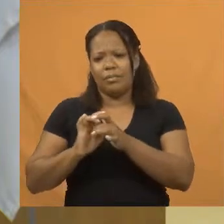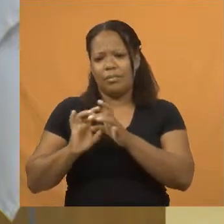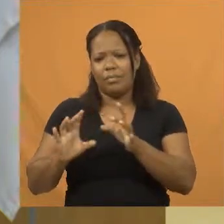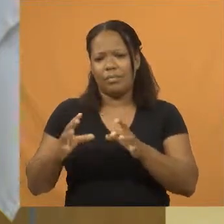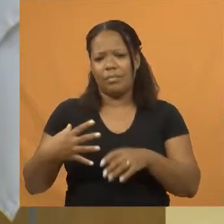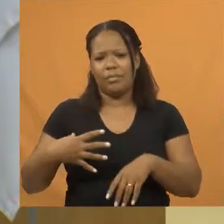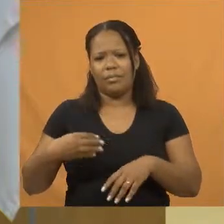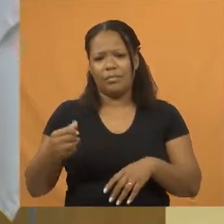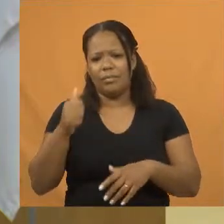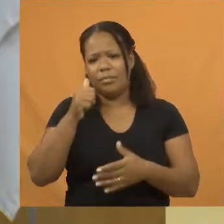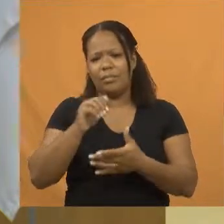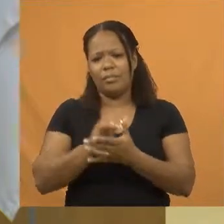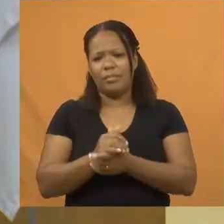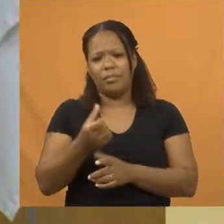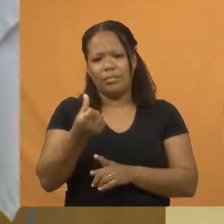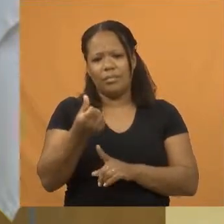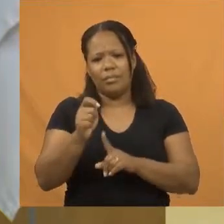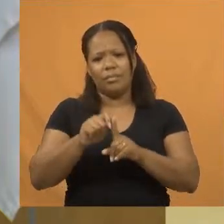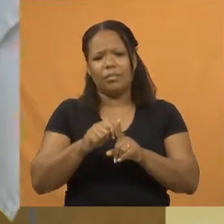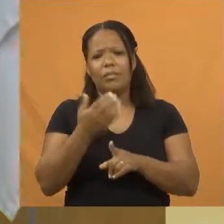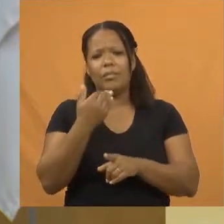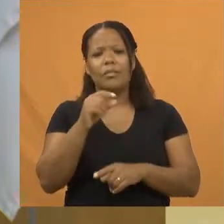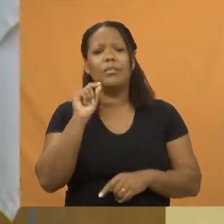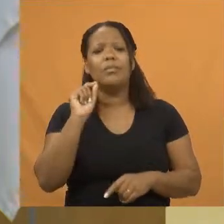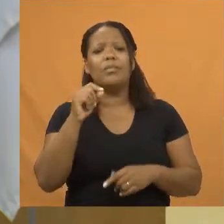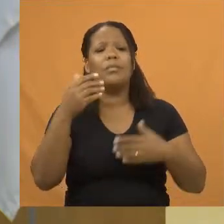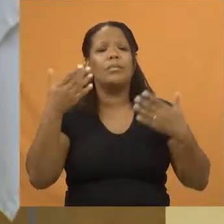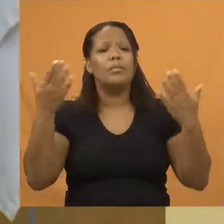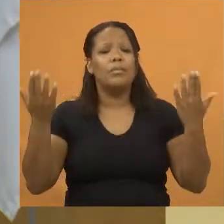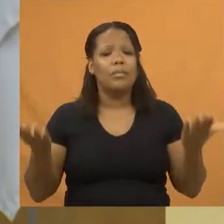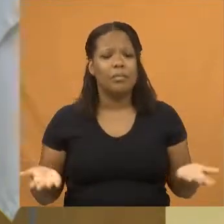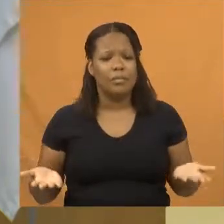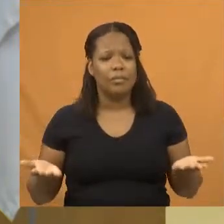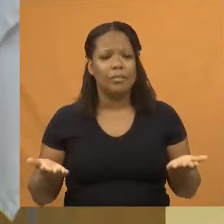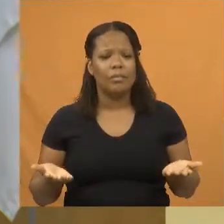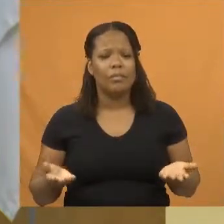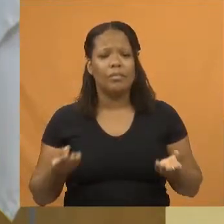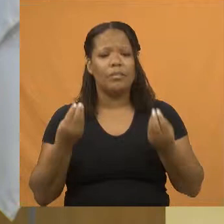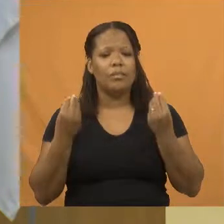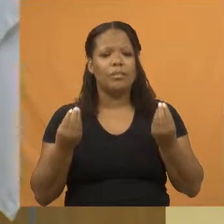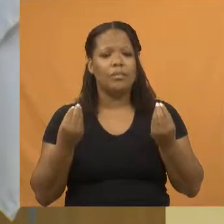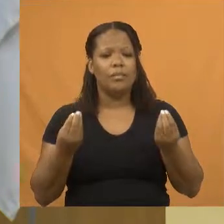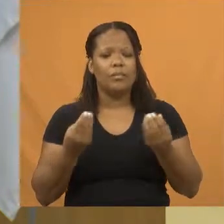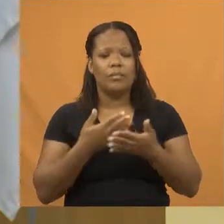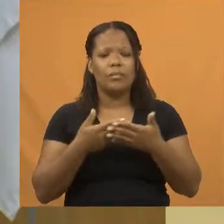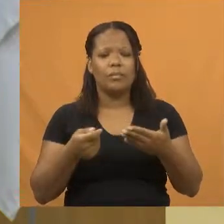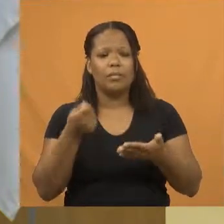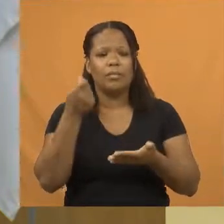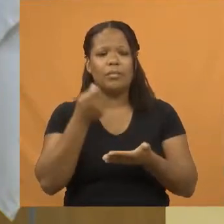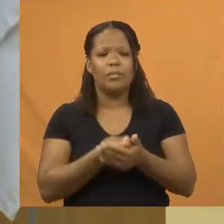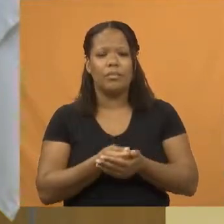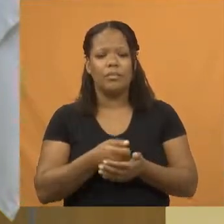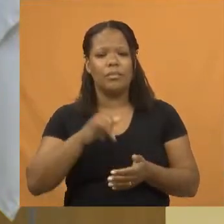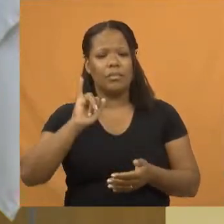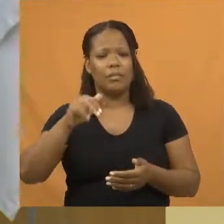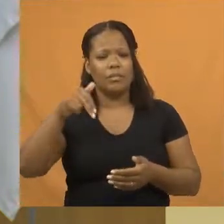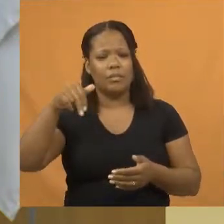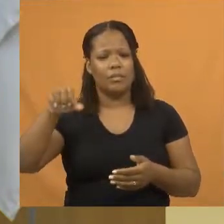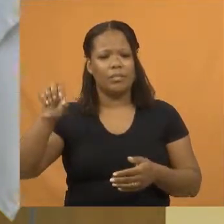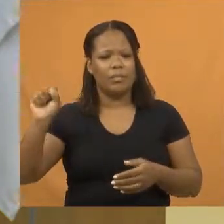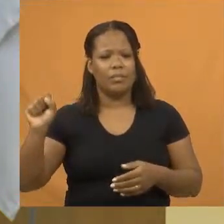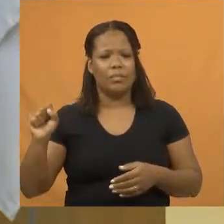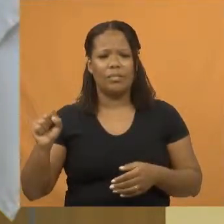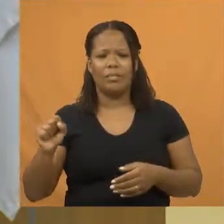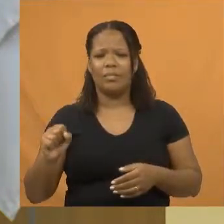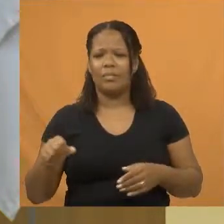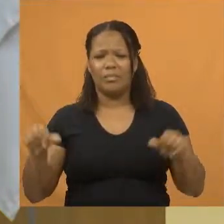esposa. E nesses 6 meses vai comer o quê? Vai fazer como com as suas despesas? O INSS em Jacareí está